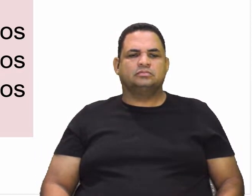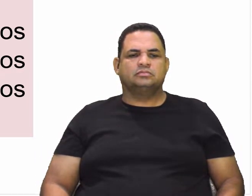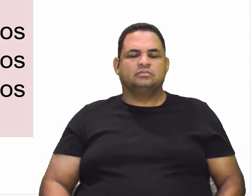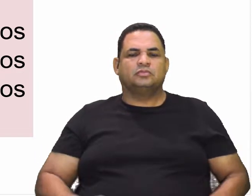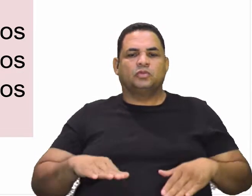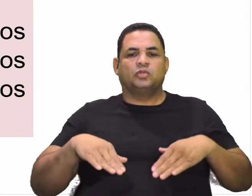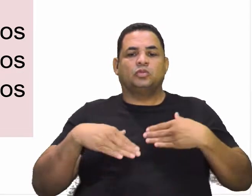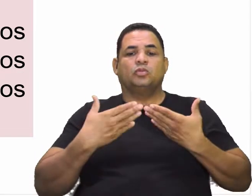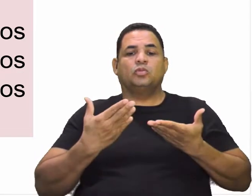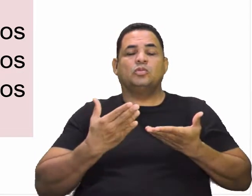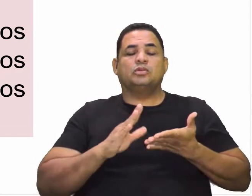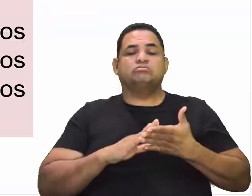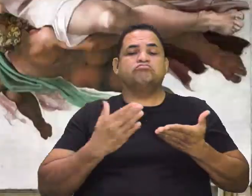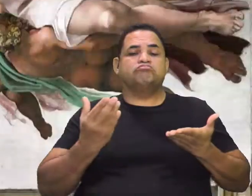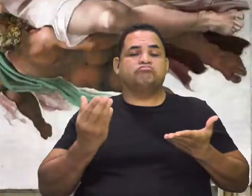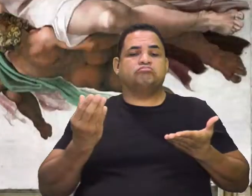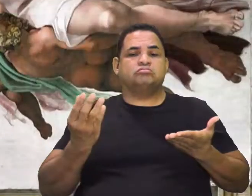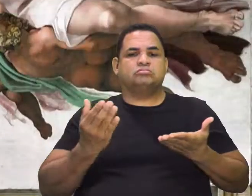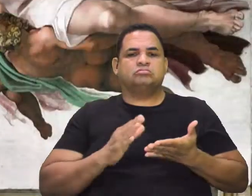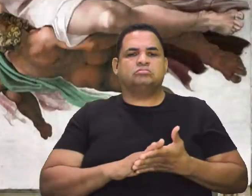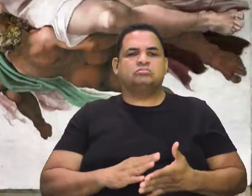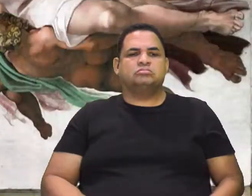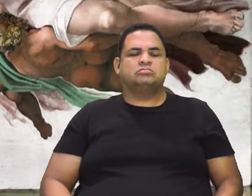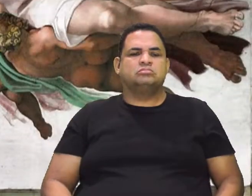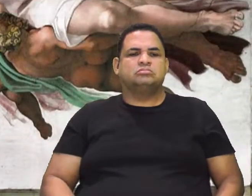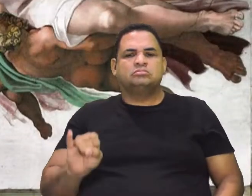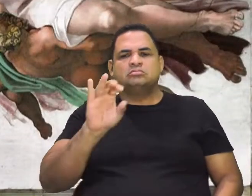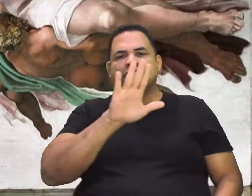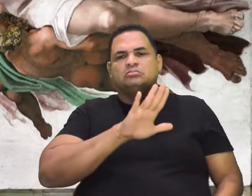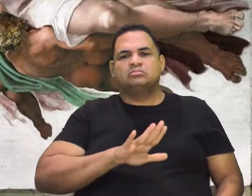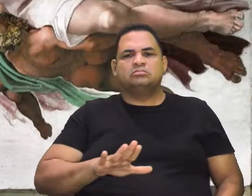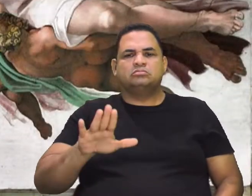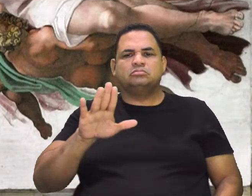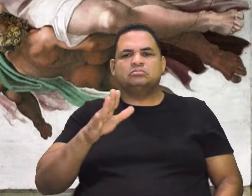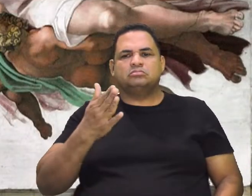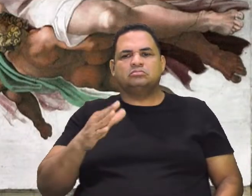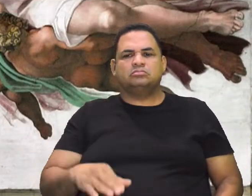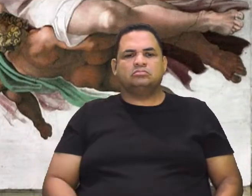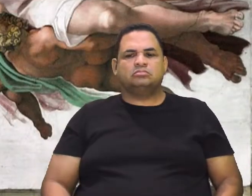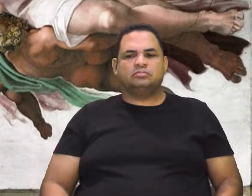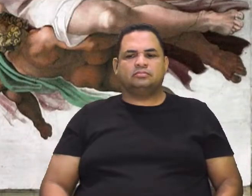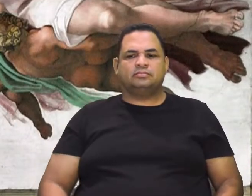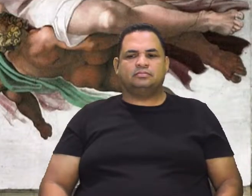Em que momento? Vamos logo colocar essa imagem aqui, ó. Aí atrás do